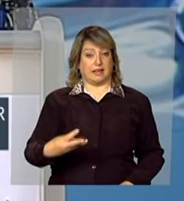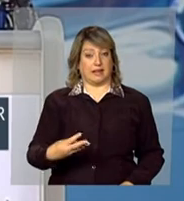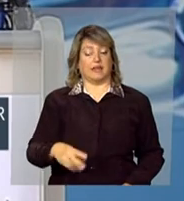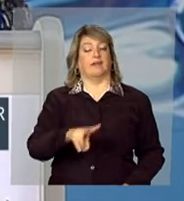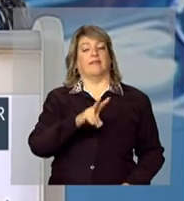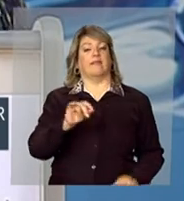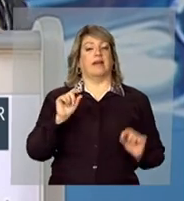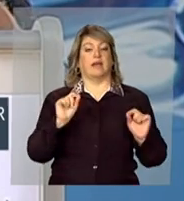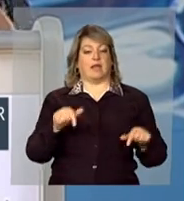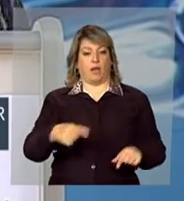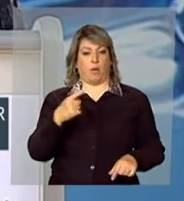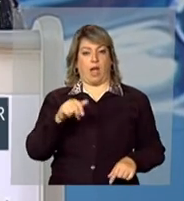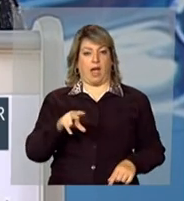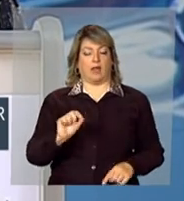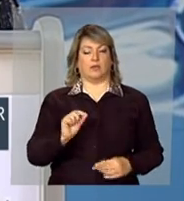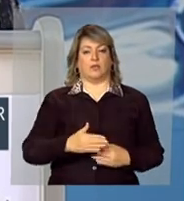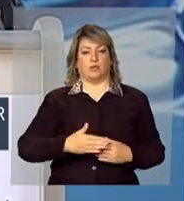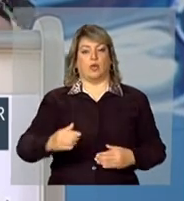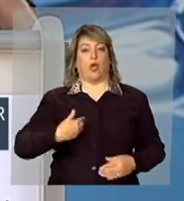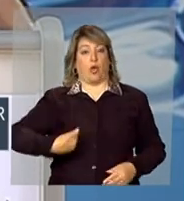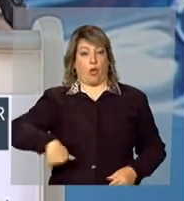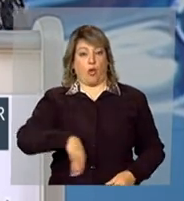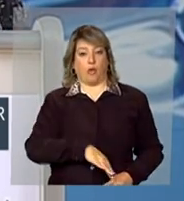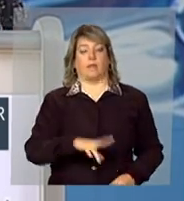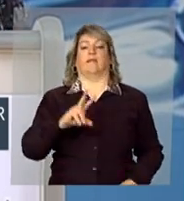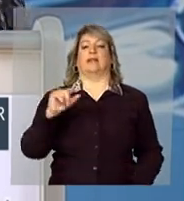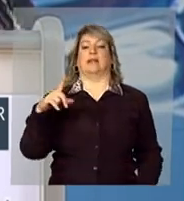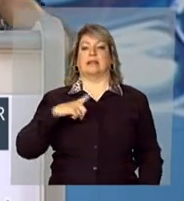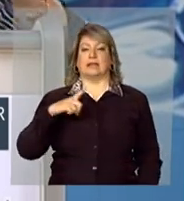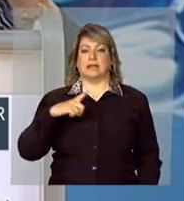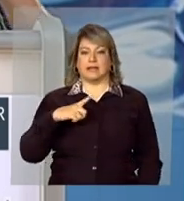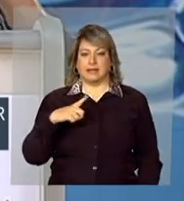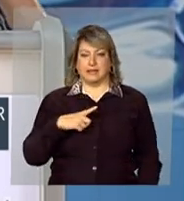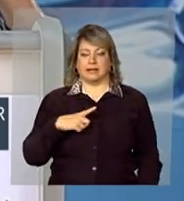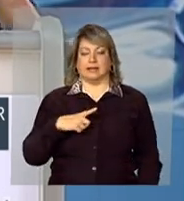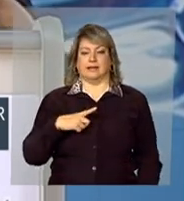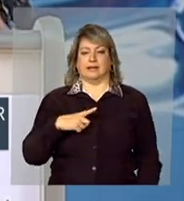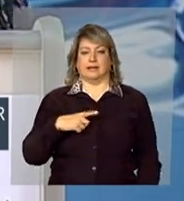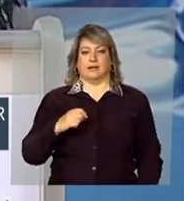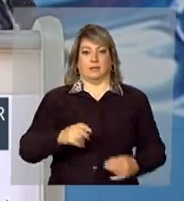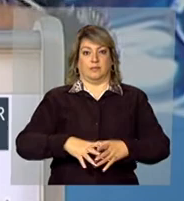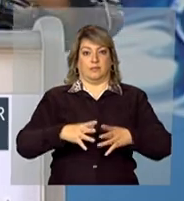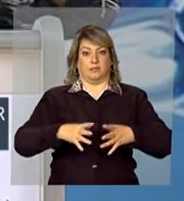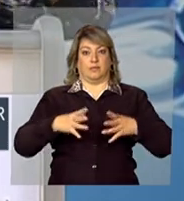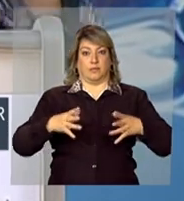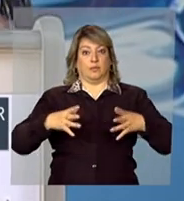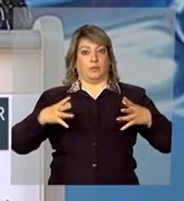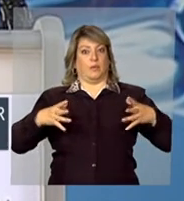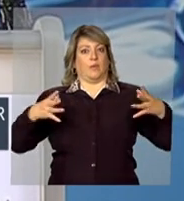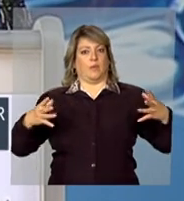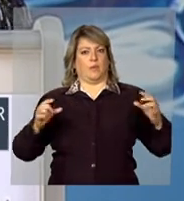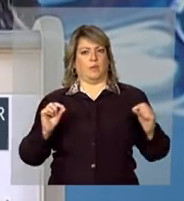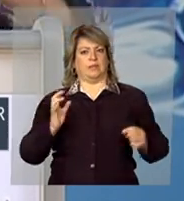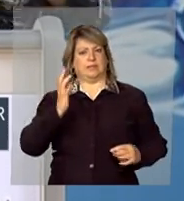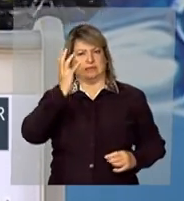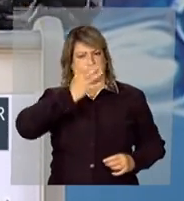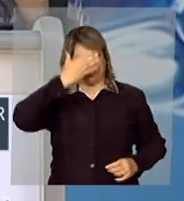um ano em que nós teremos aquele crescimento